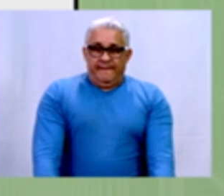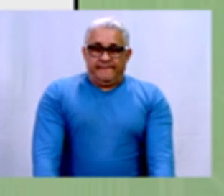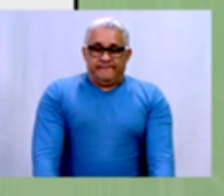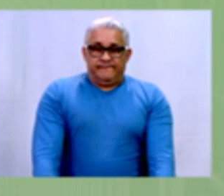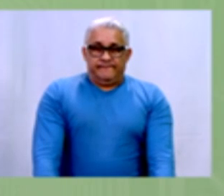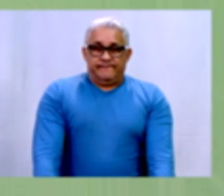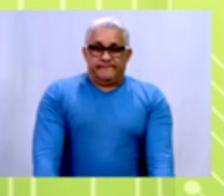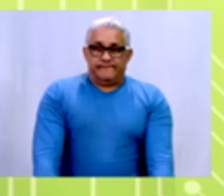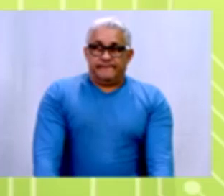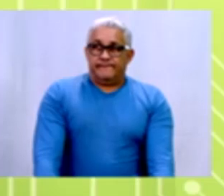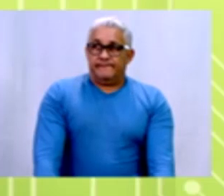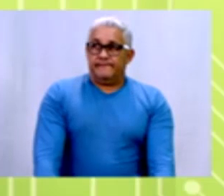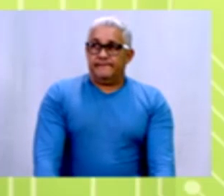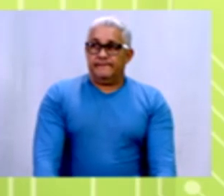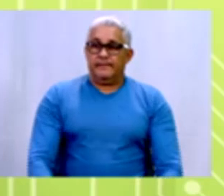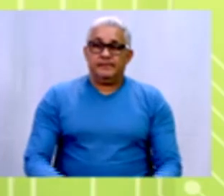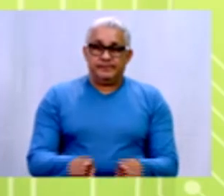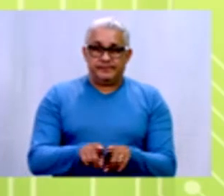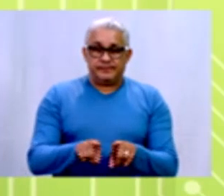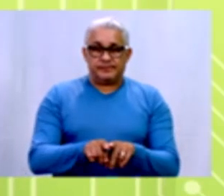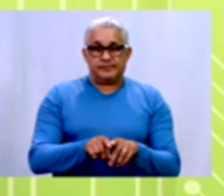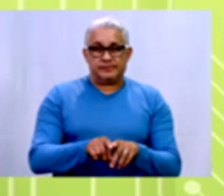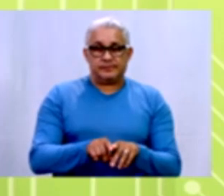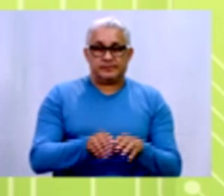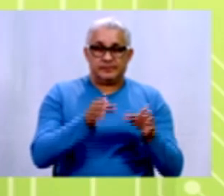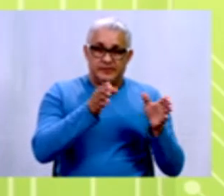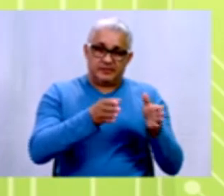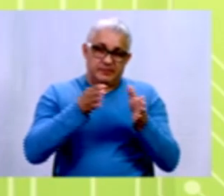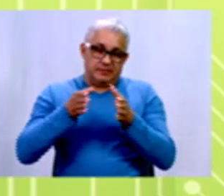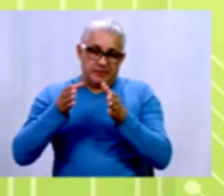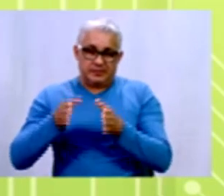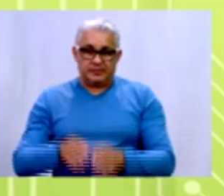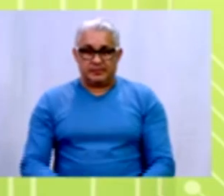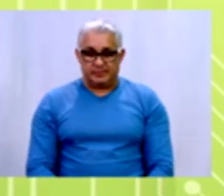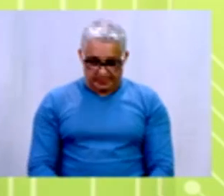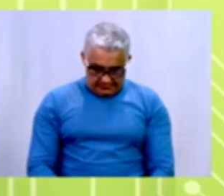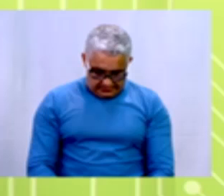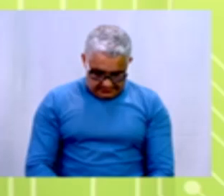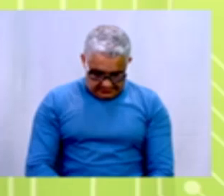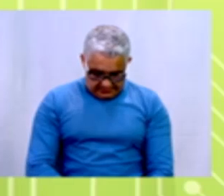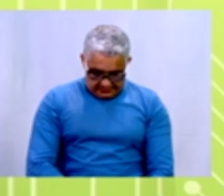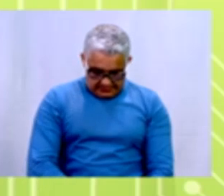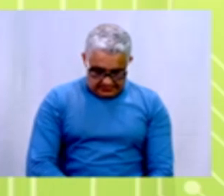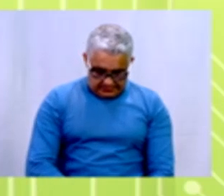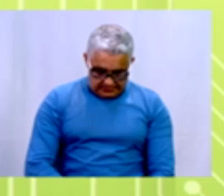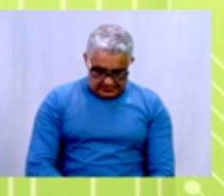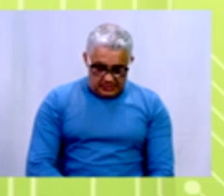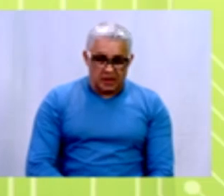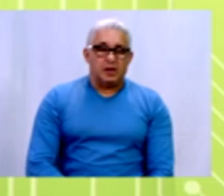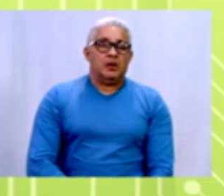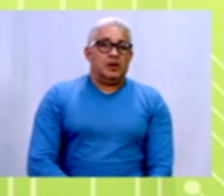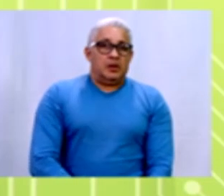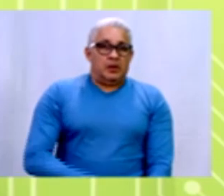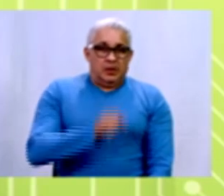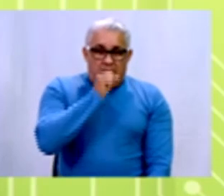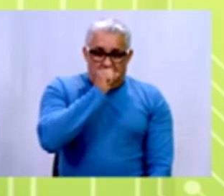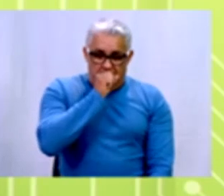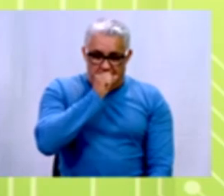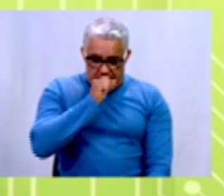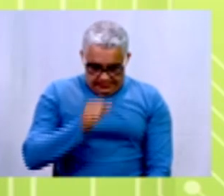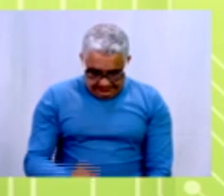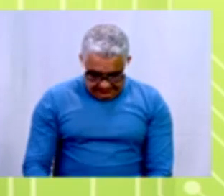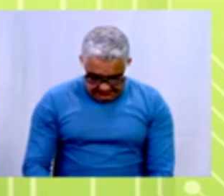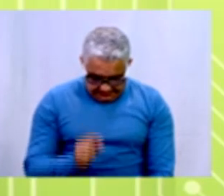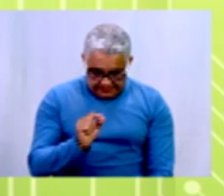Nós desenvolvemos na sequência, uma outra questão interessante frisarmos aqui, é com